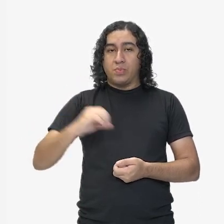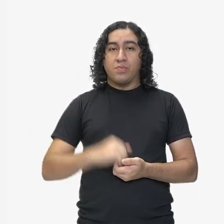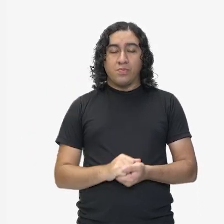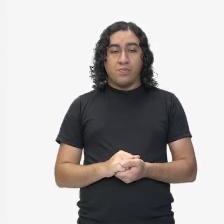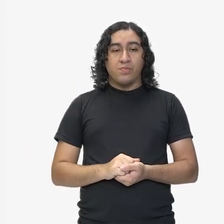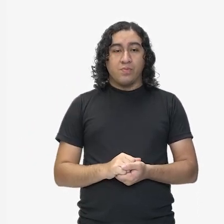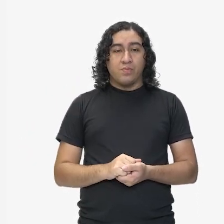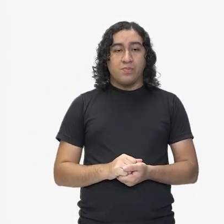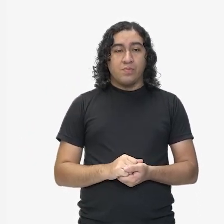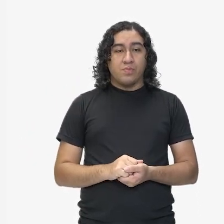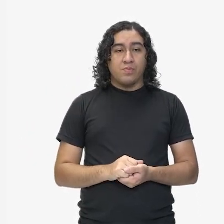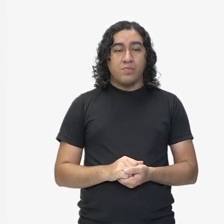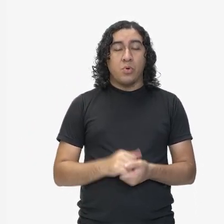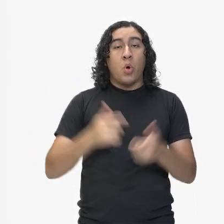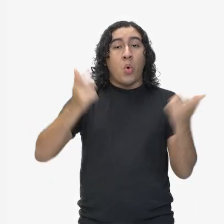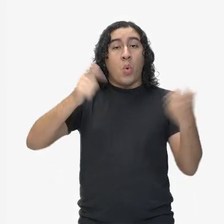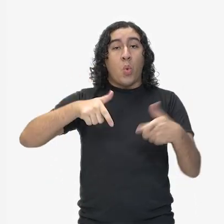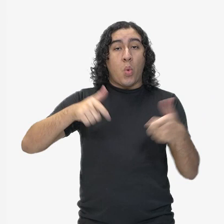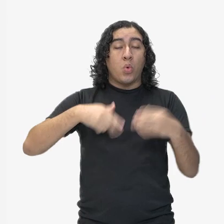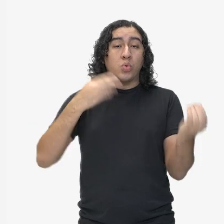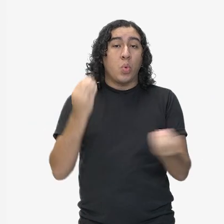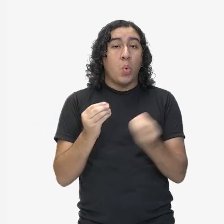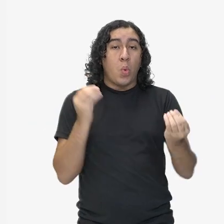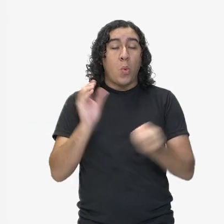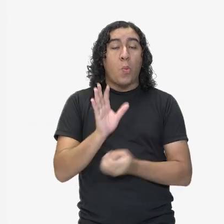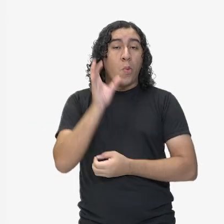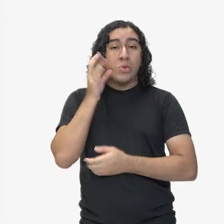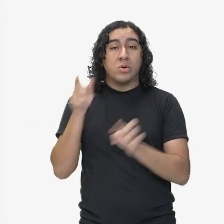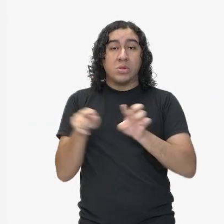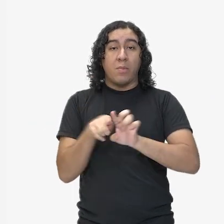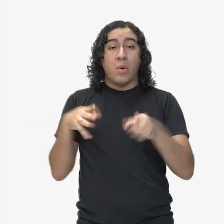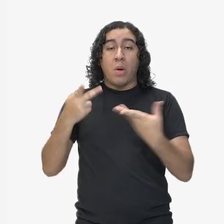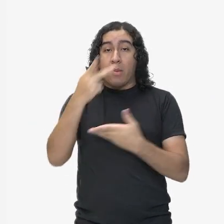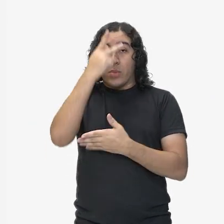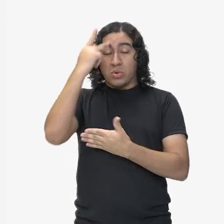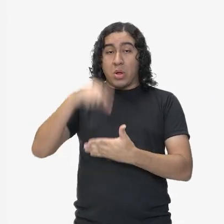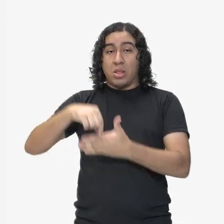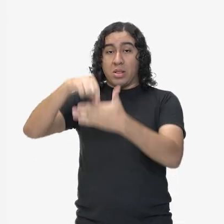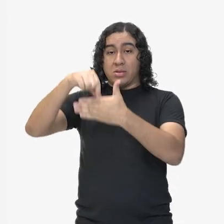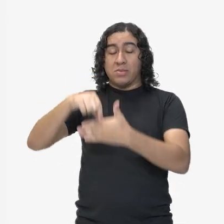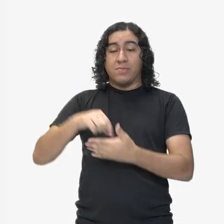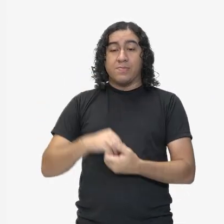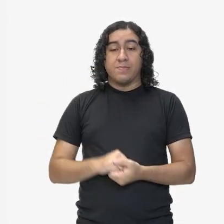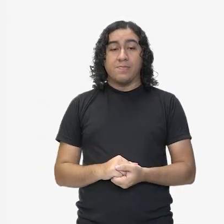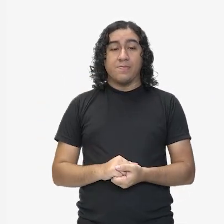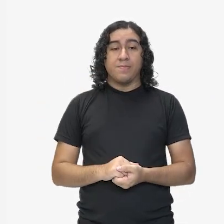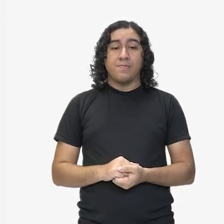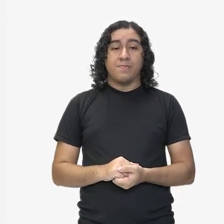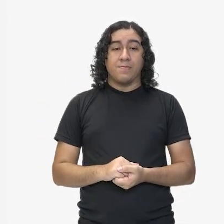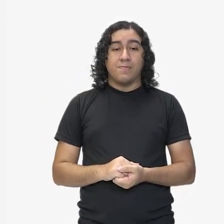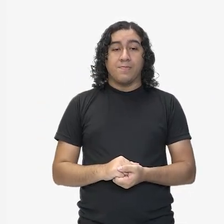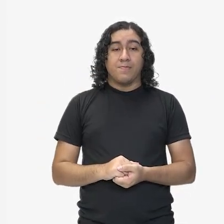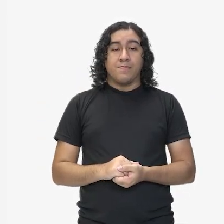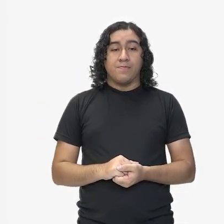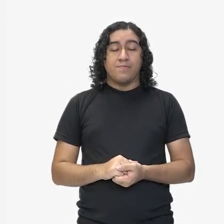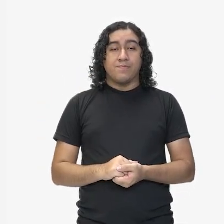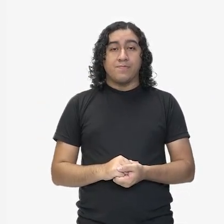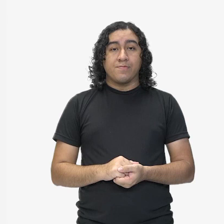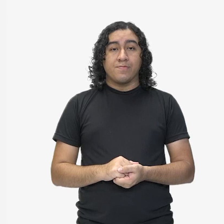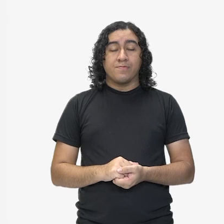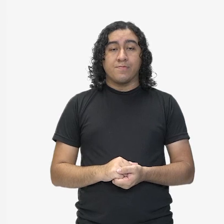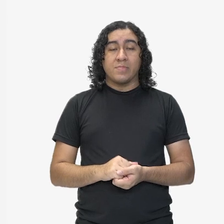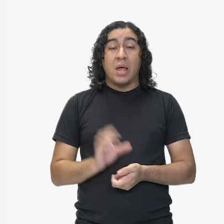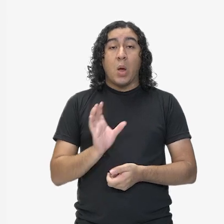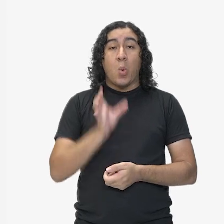e a localização geográfica desse movimento, dessa revolta. Então foi um conflito que aconteceu na fronteira